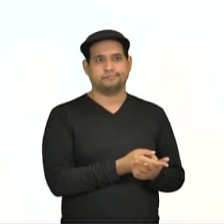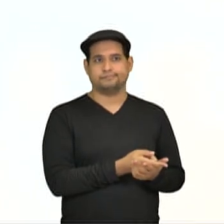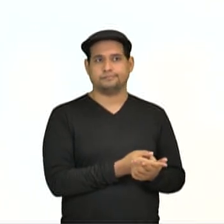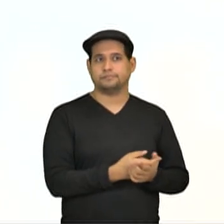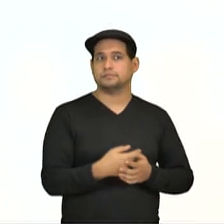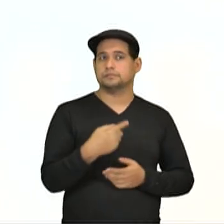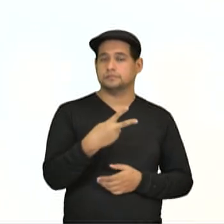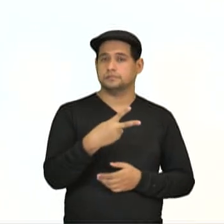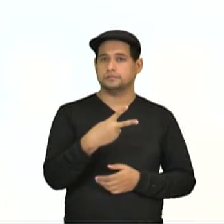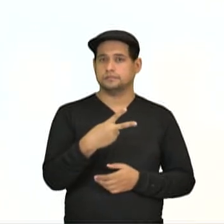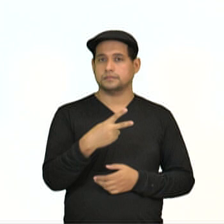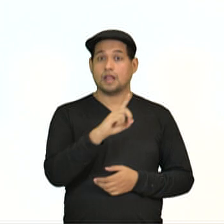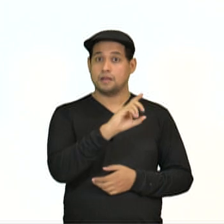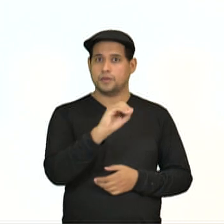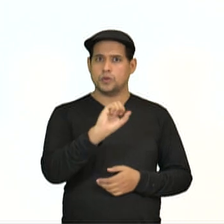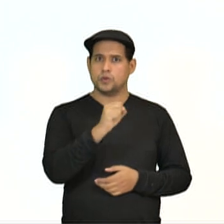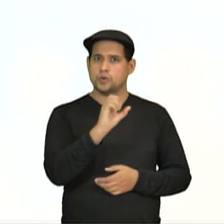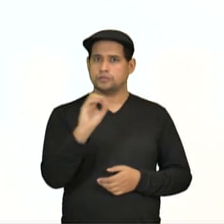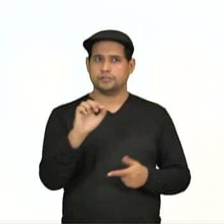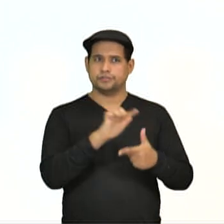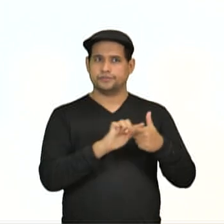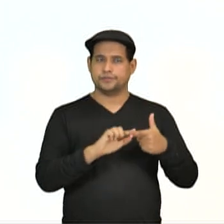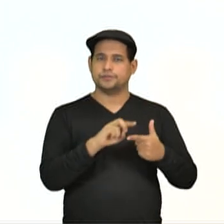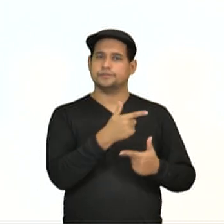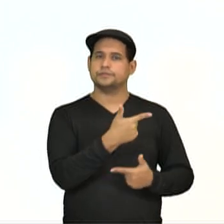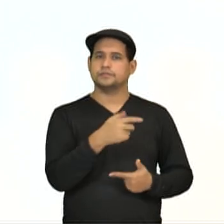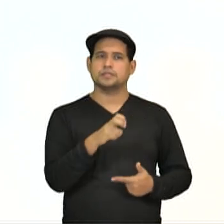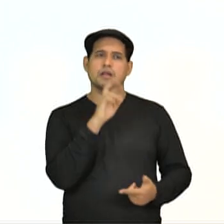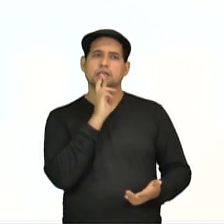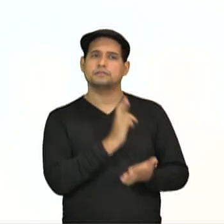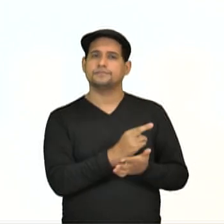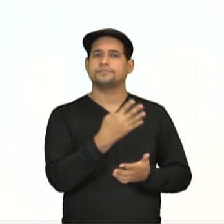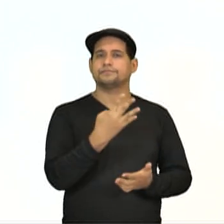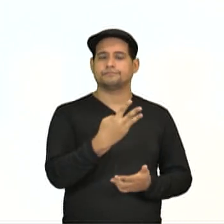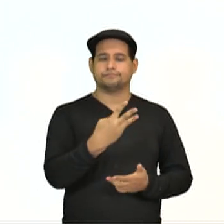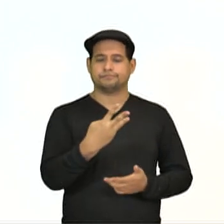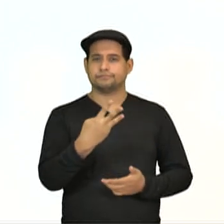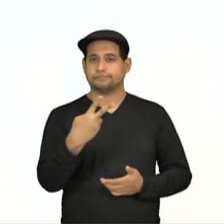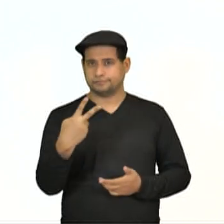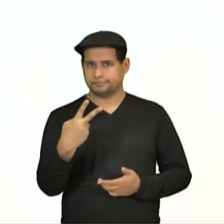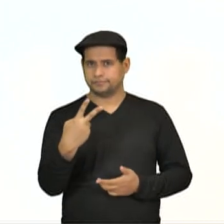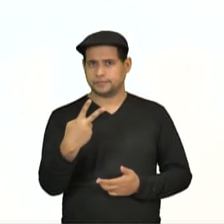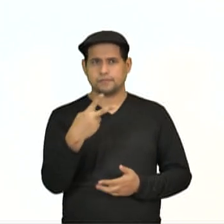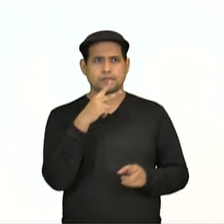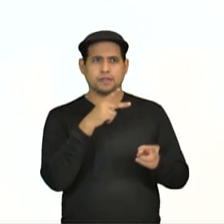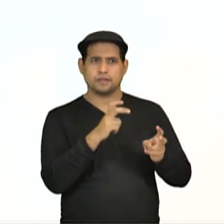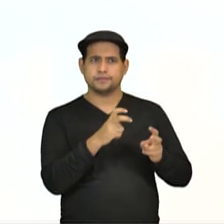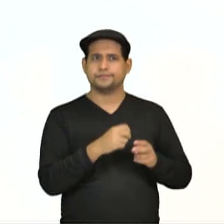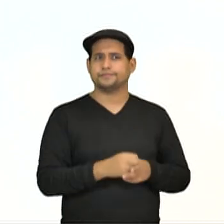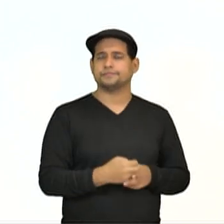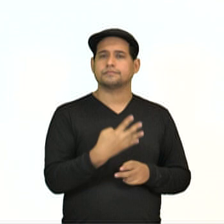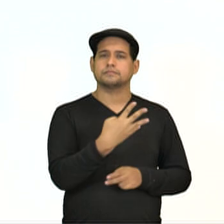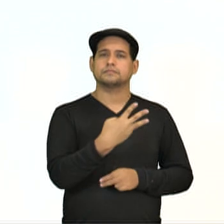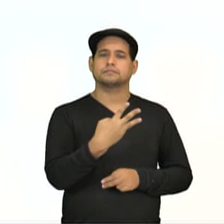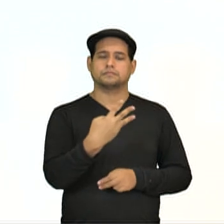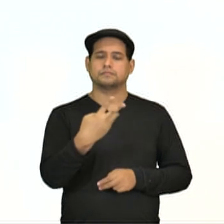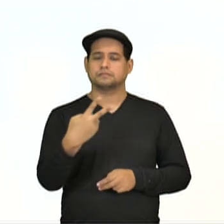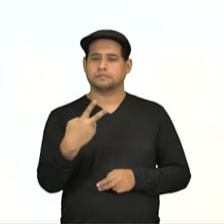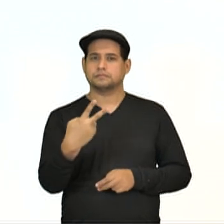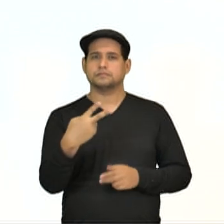10.800 dividido por 25 deu 432. E acabamos de verificar, né? 432